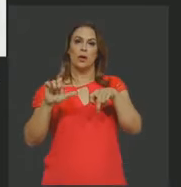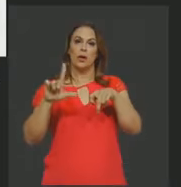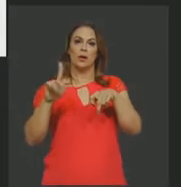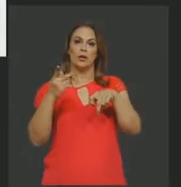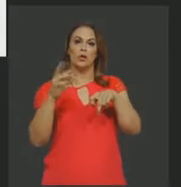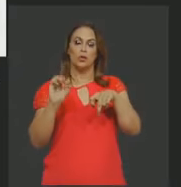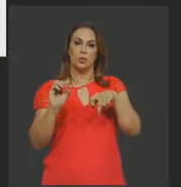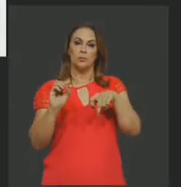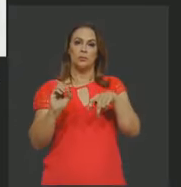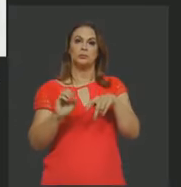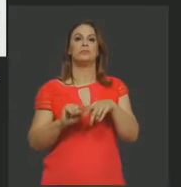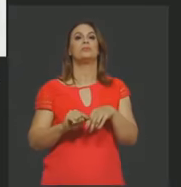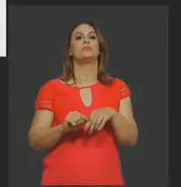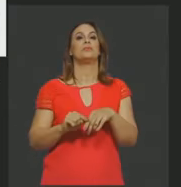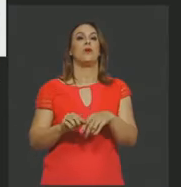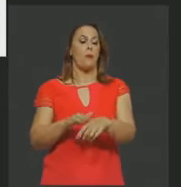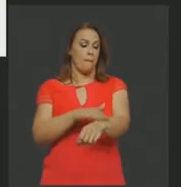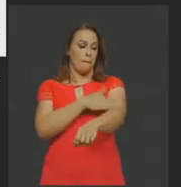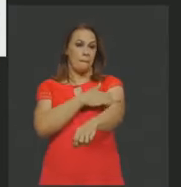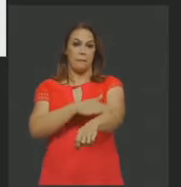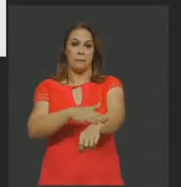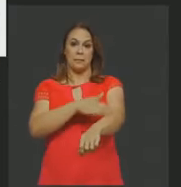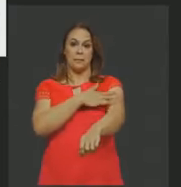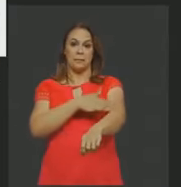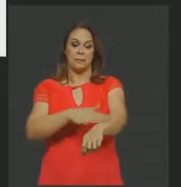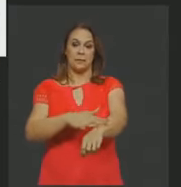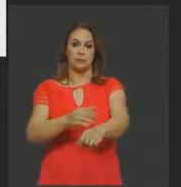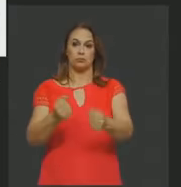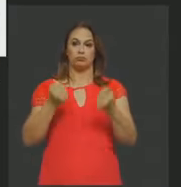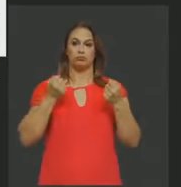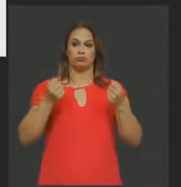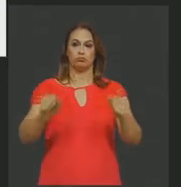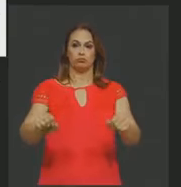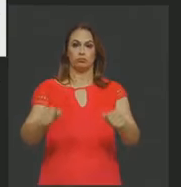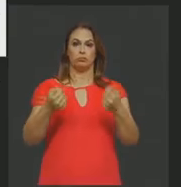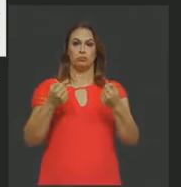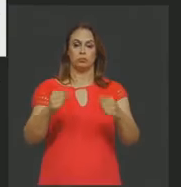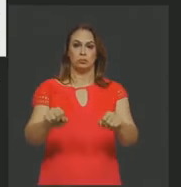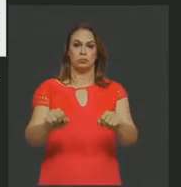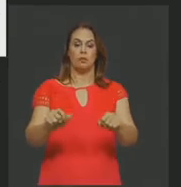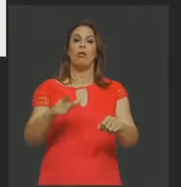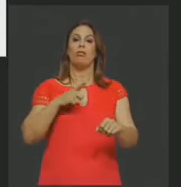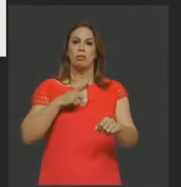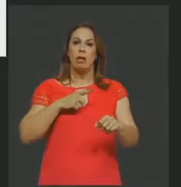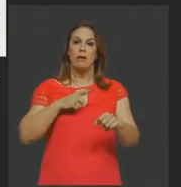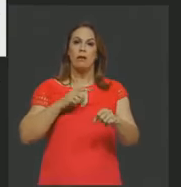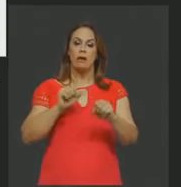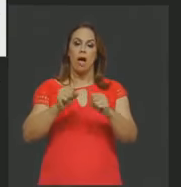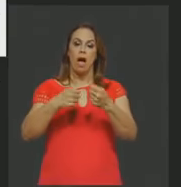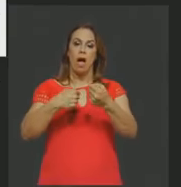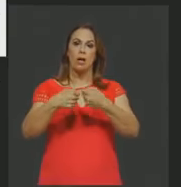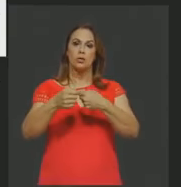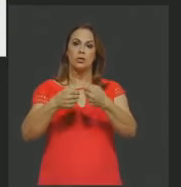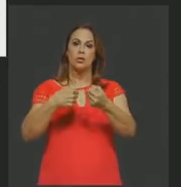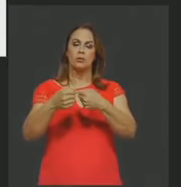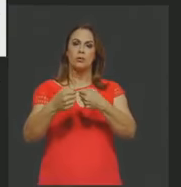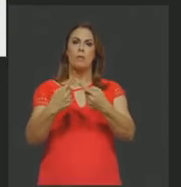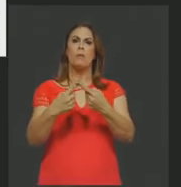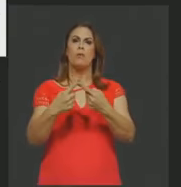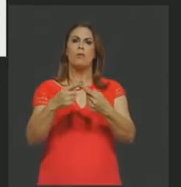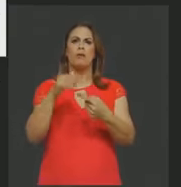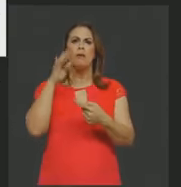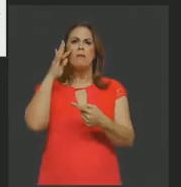móveis, elas têm que ter uma proteção, porque senão o osso, gente, um encostar no outro ia causar atrito, dor